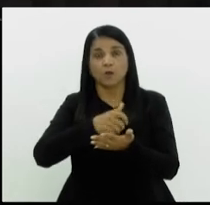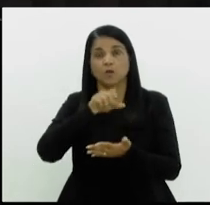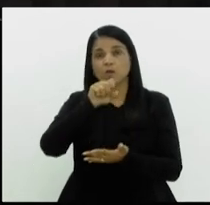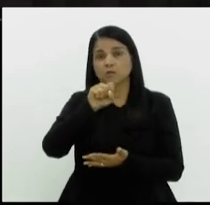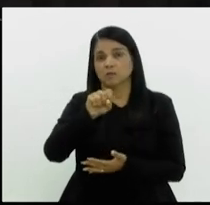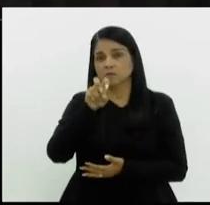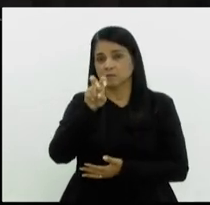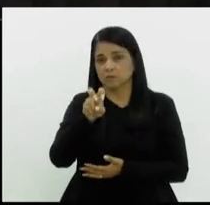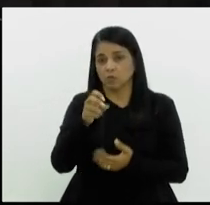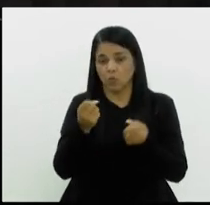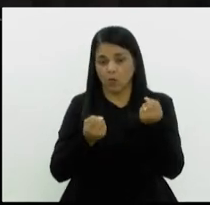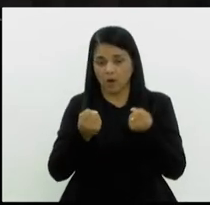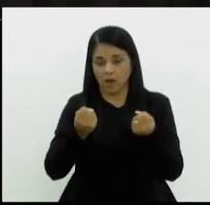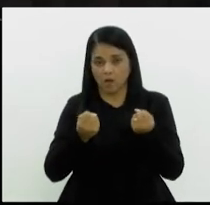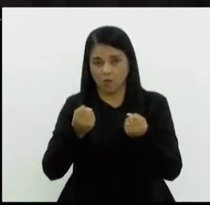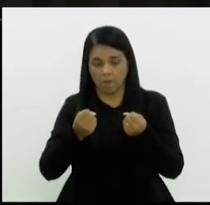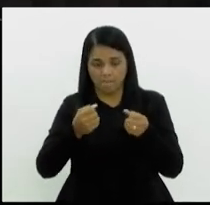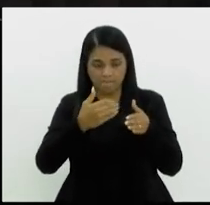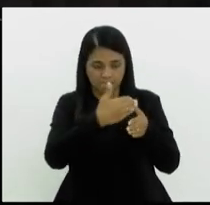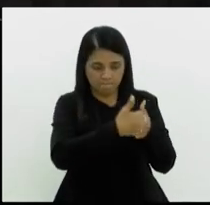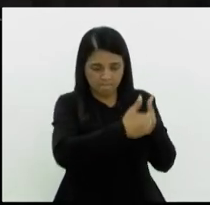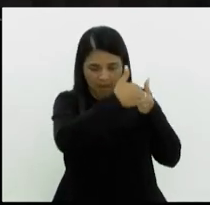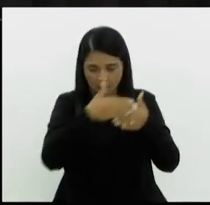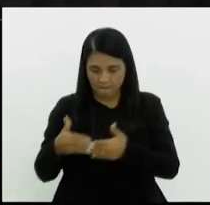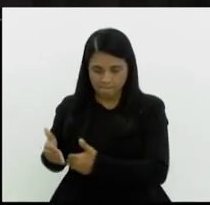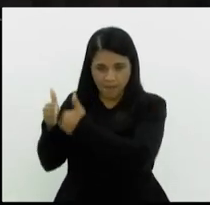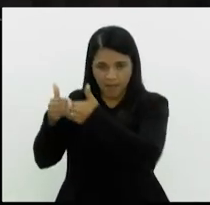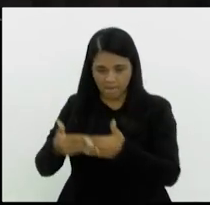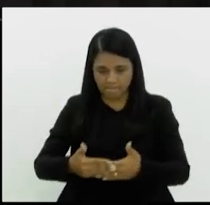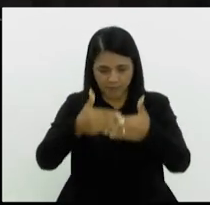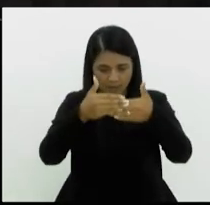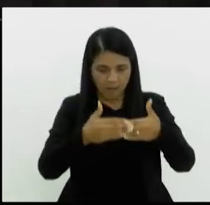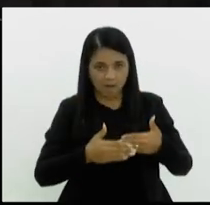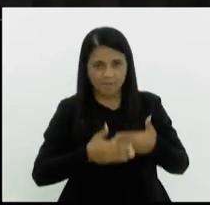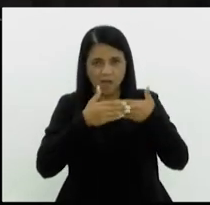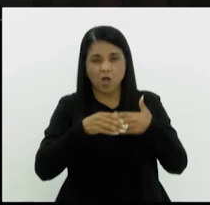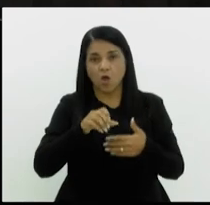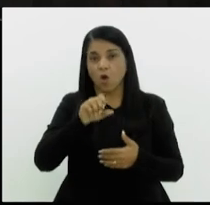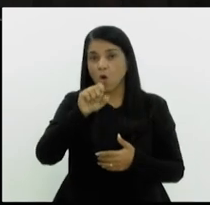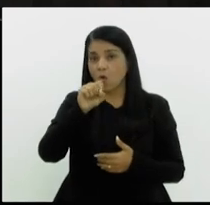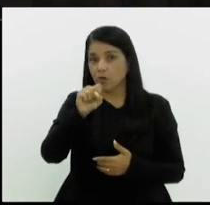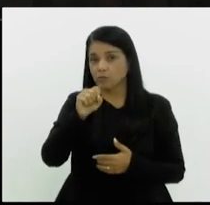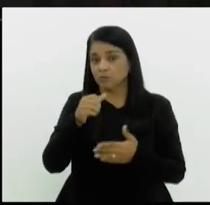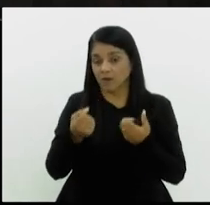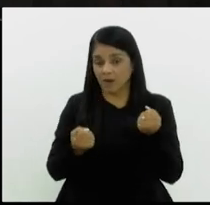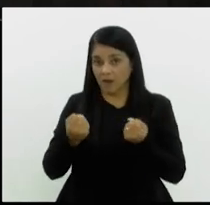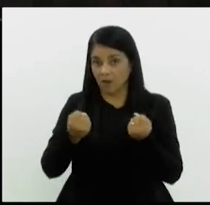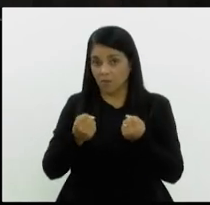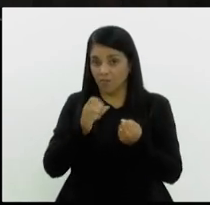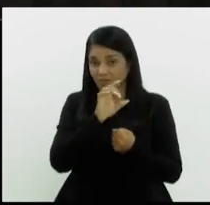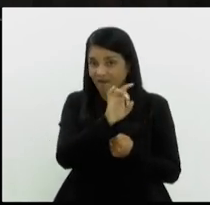85 carros blindados. Dá mais ou menos 8 carros por ministro.